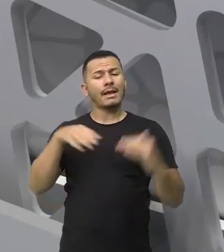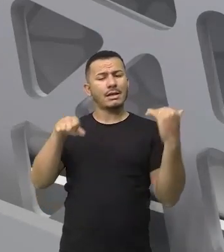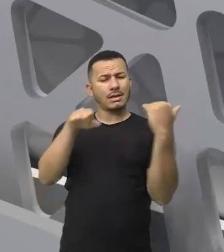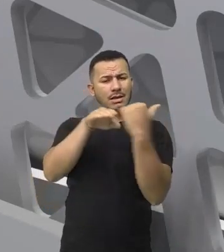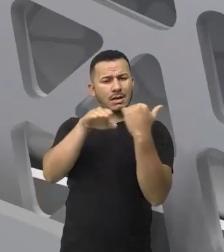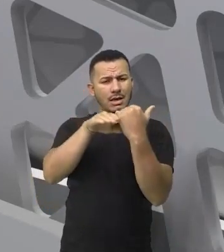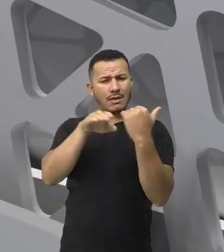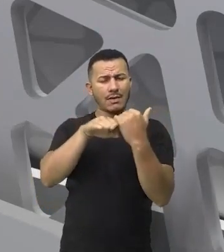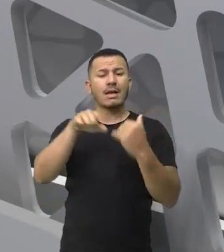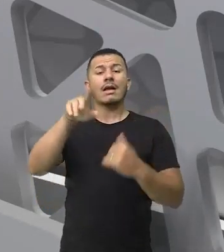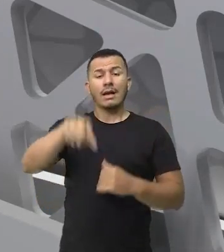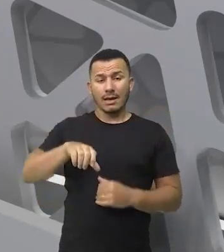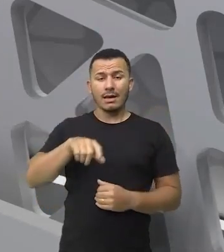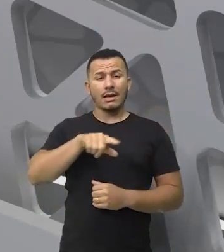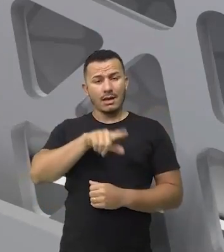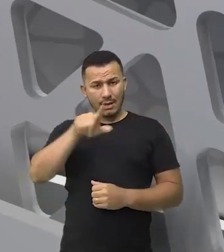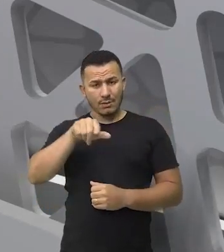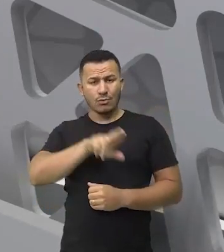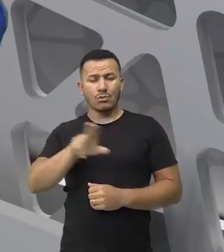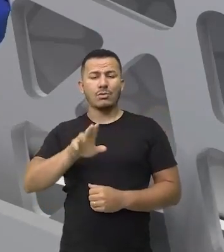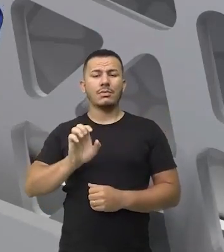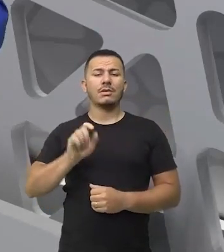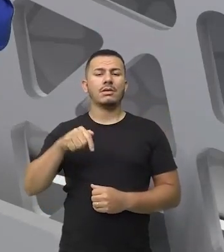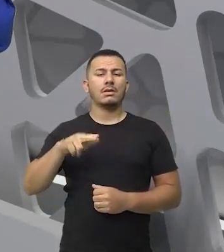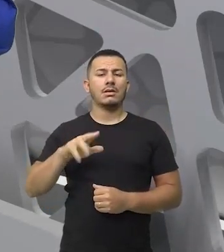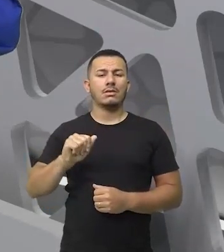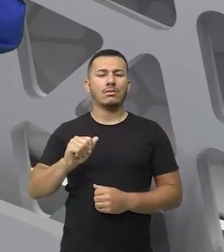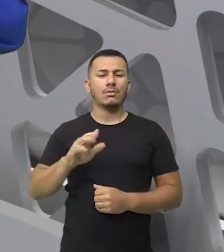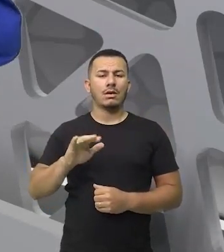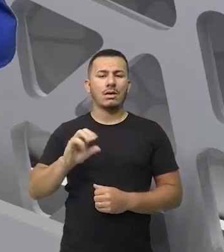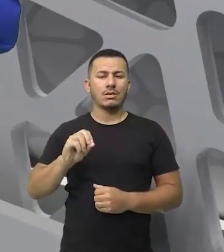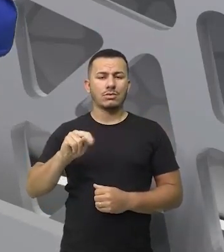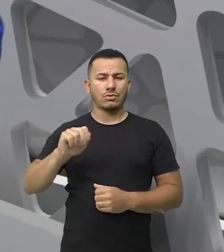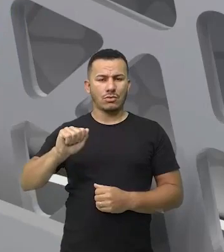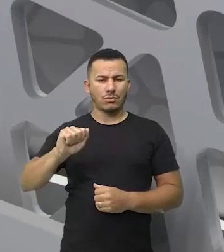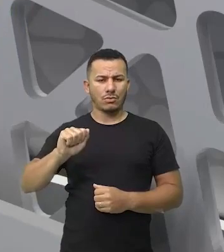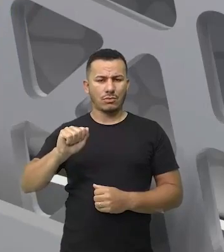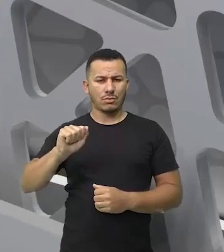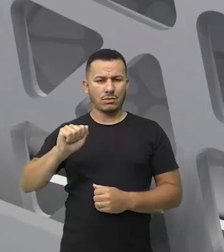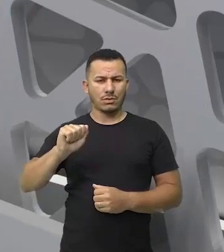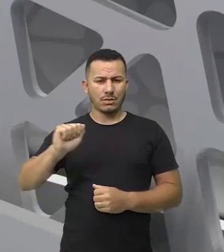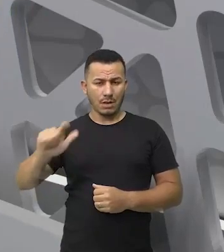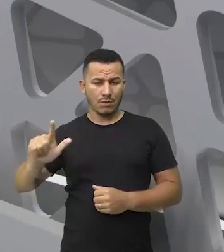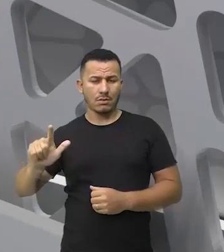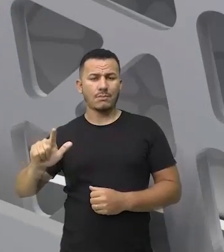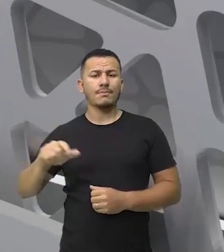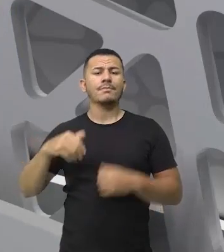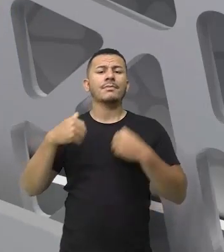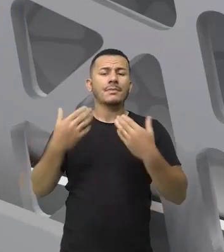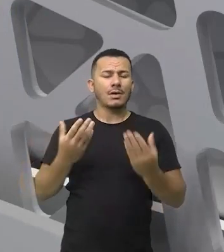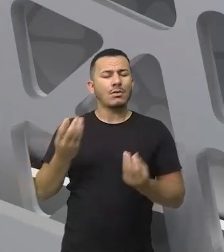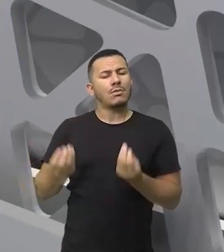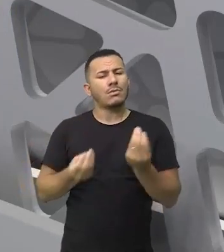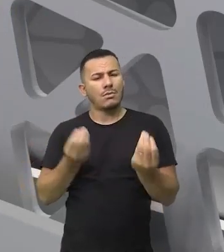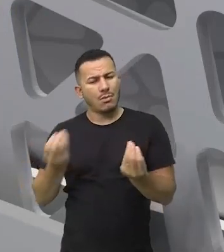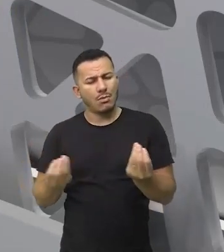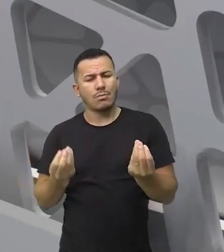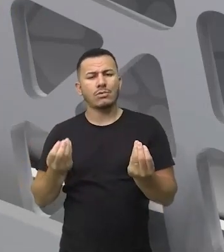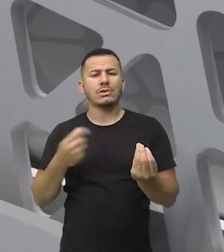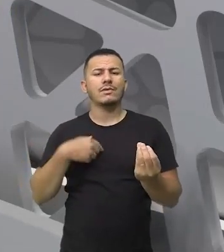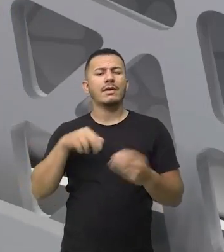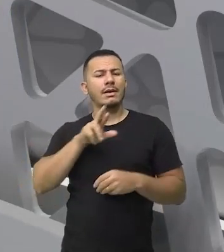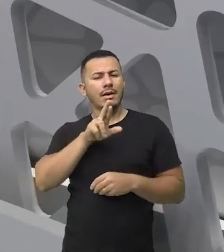acontecer, você diz que você equacionou. Então, nós podemos utilizar para equacionar